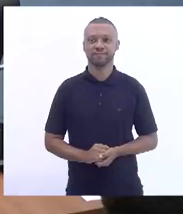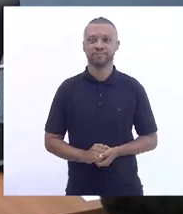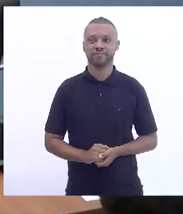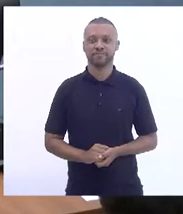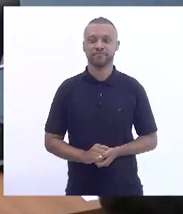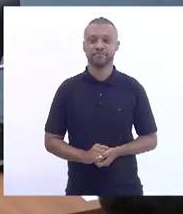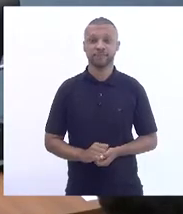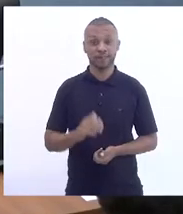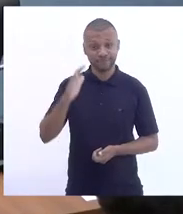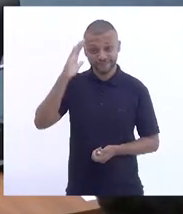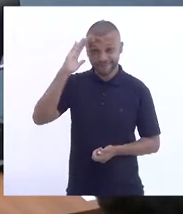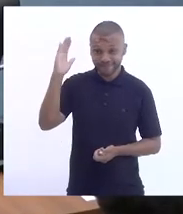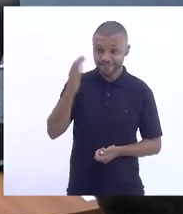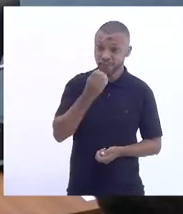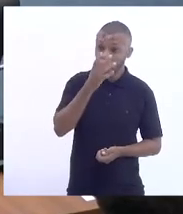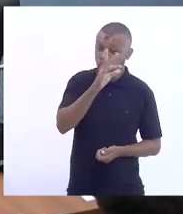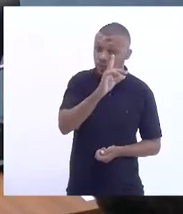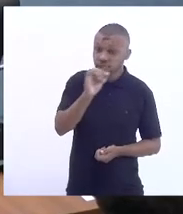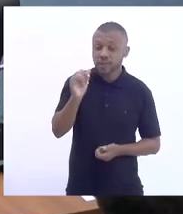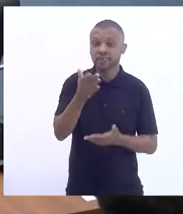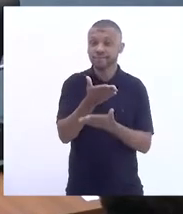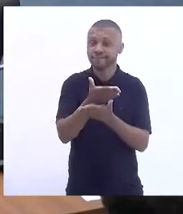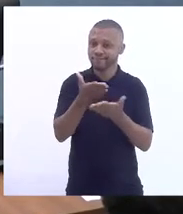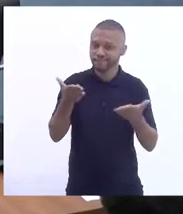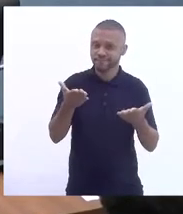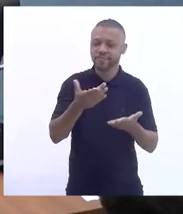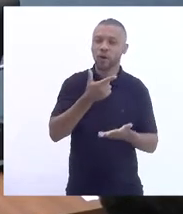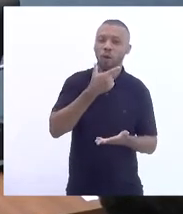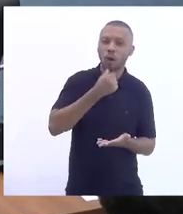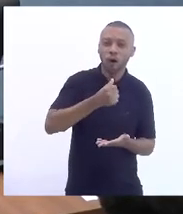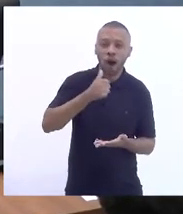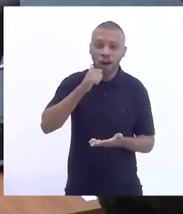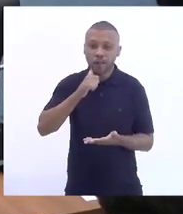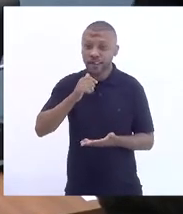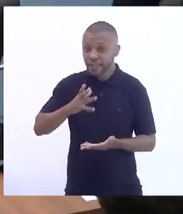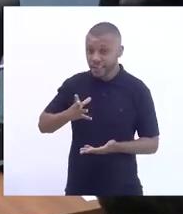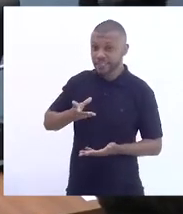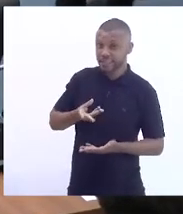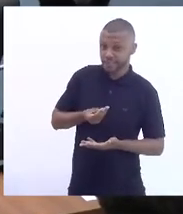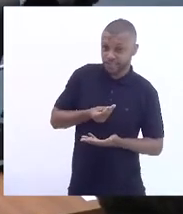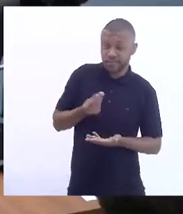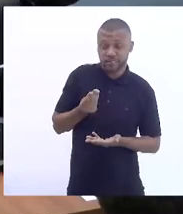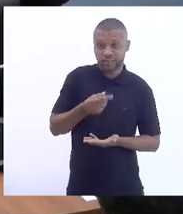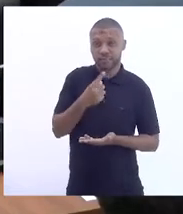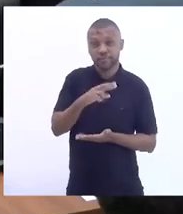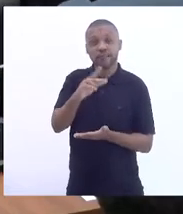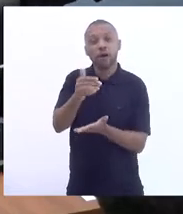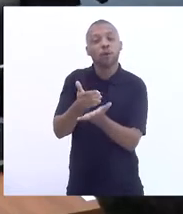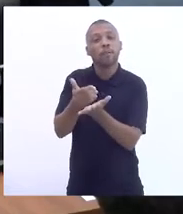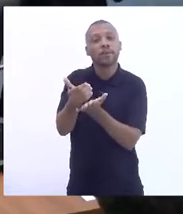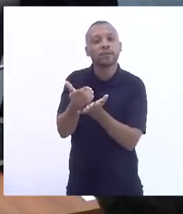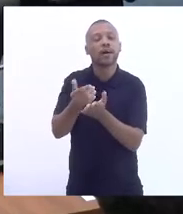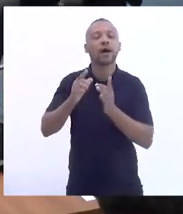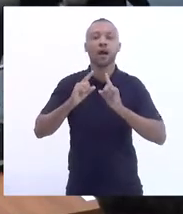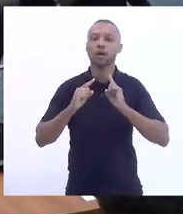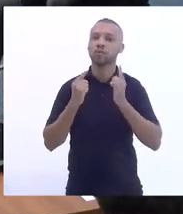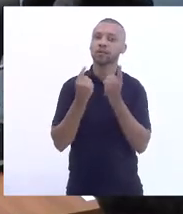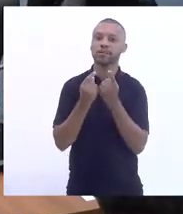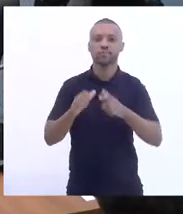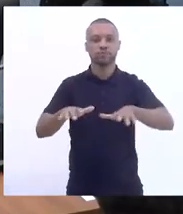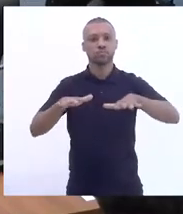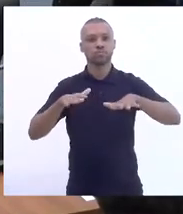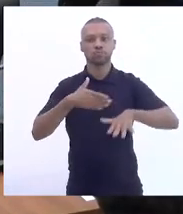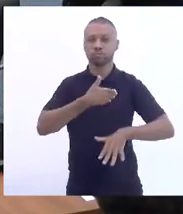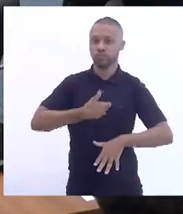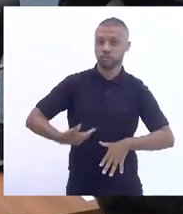Oi bom dia a todos todas e todos os dar início a nossa audiência pública audiência